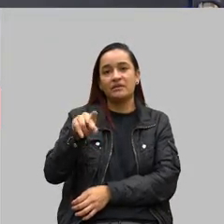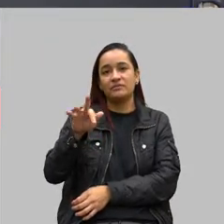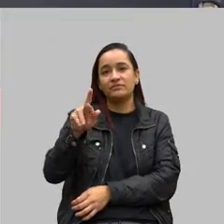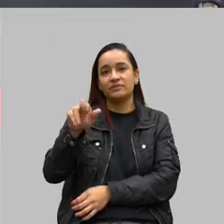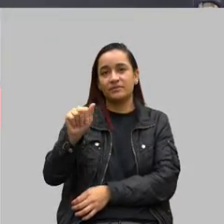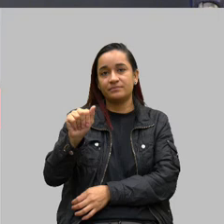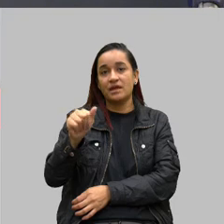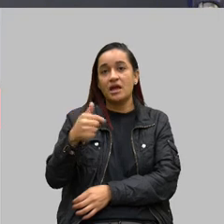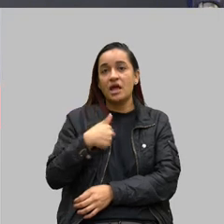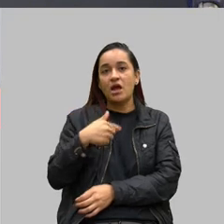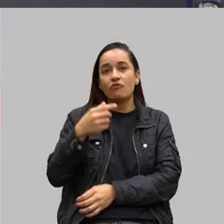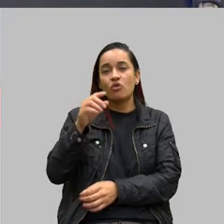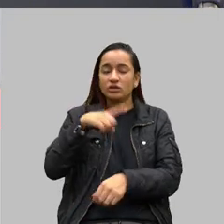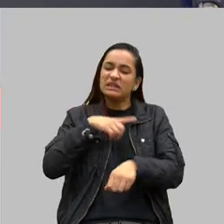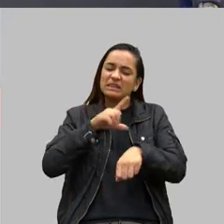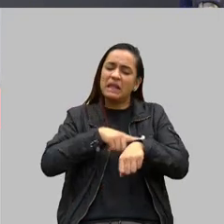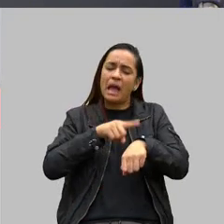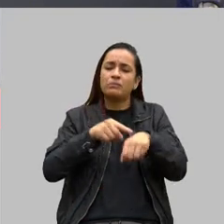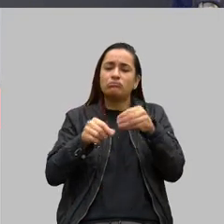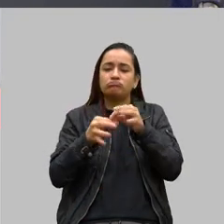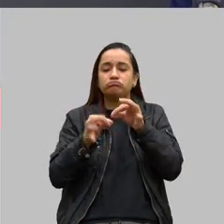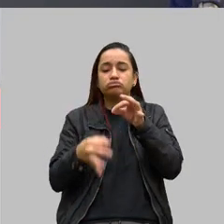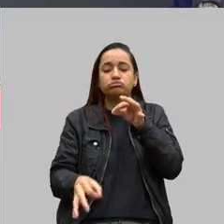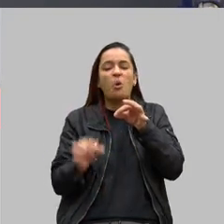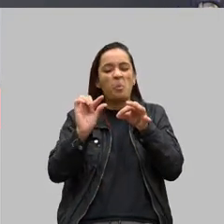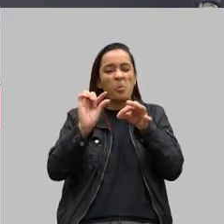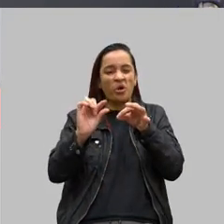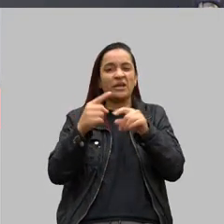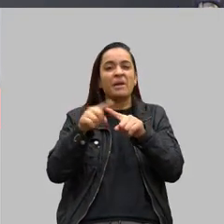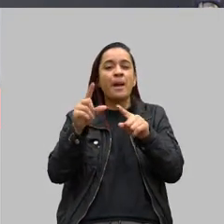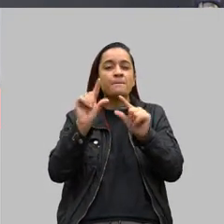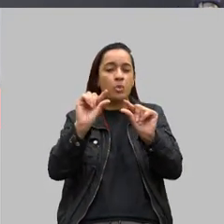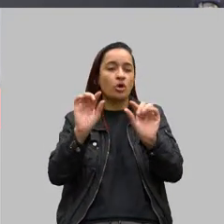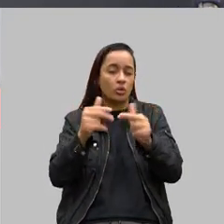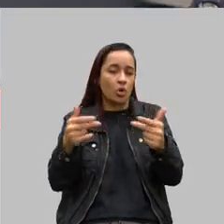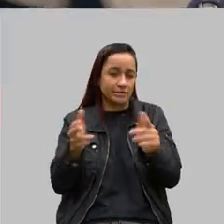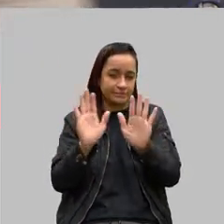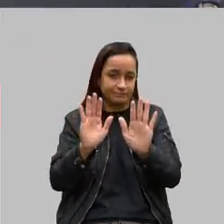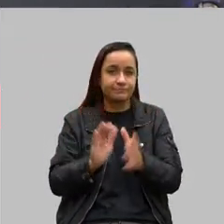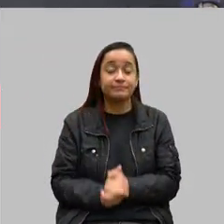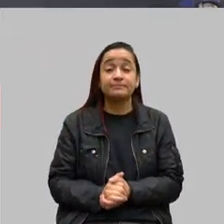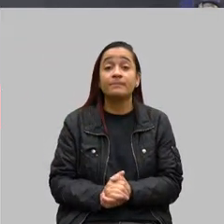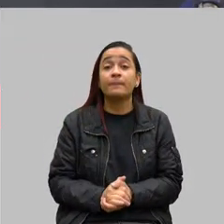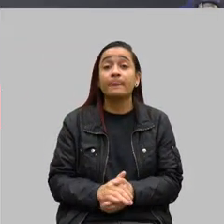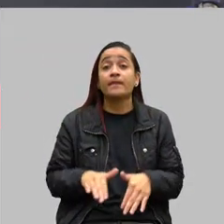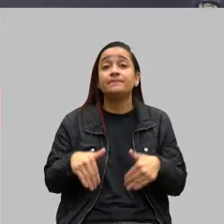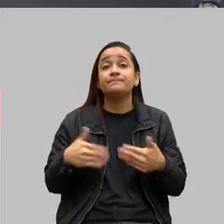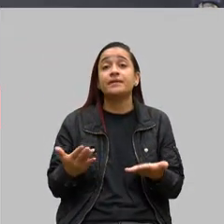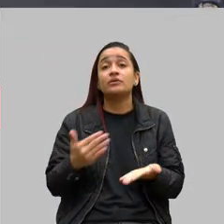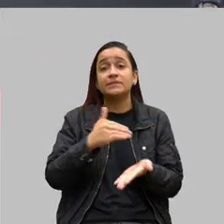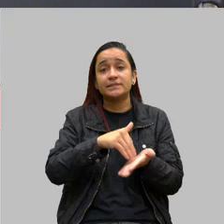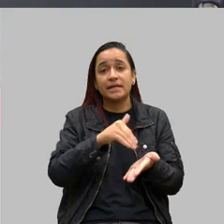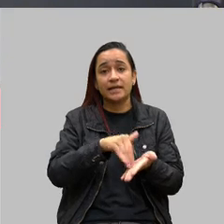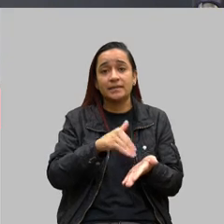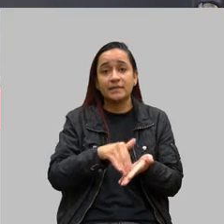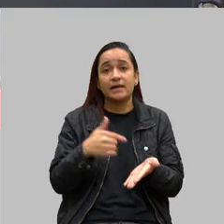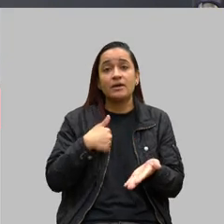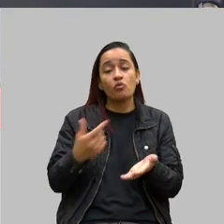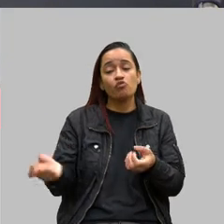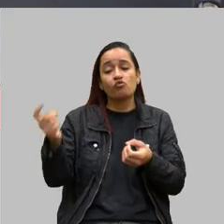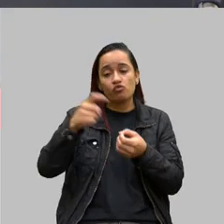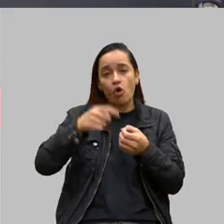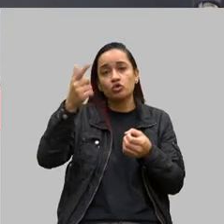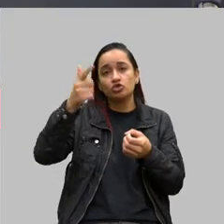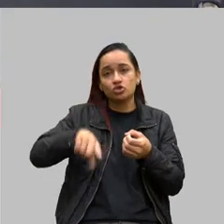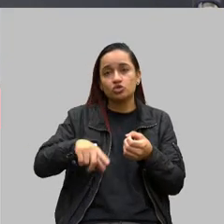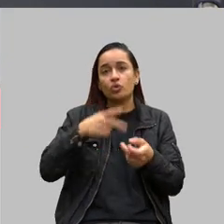pouca coisa viu secretário e e presidente desta comissão secretário eu volto batendo a Teca novamente o senhor